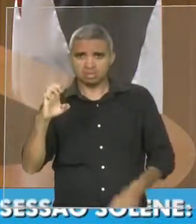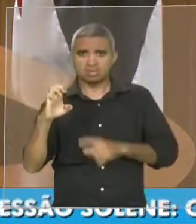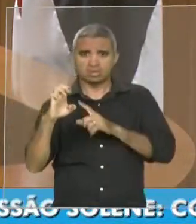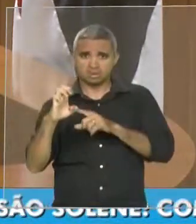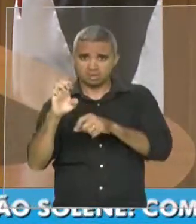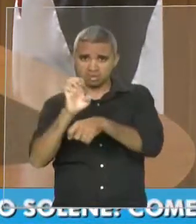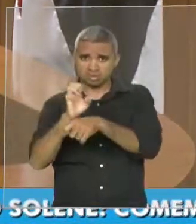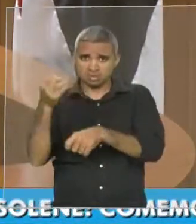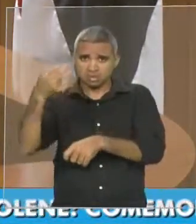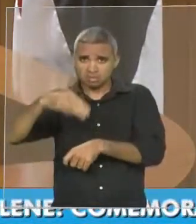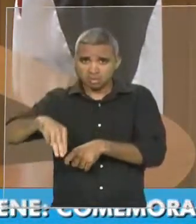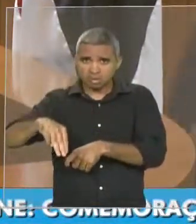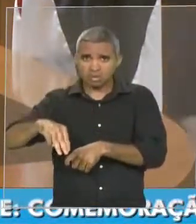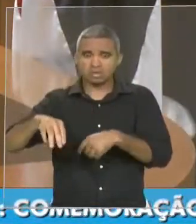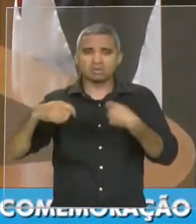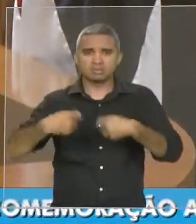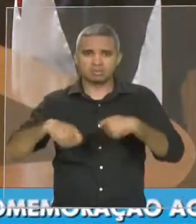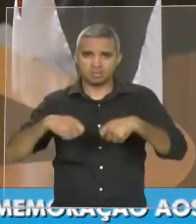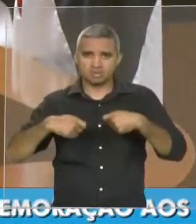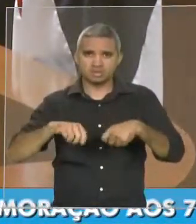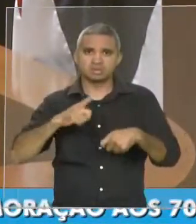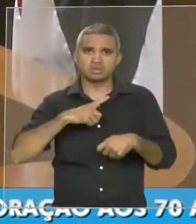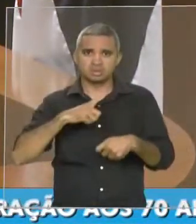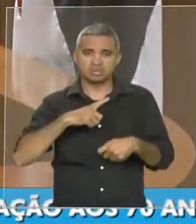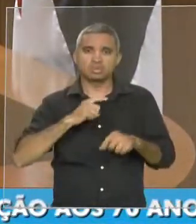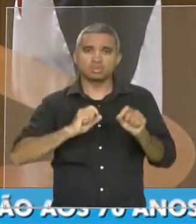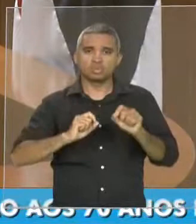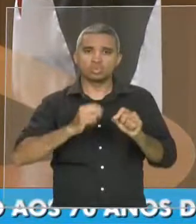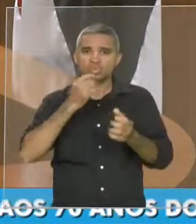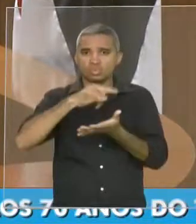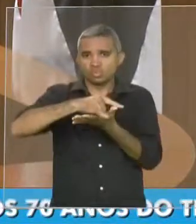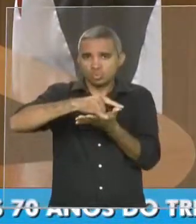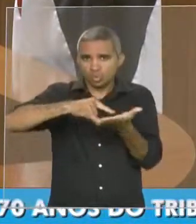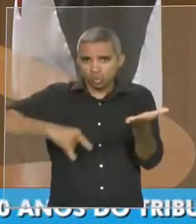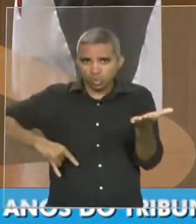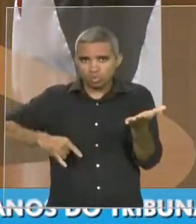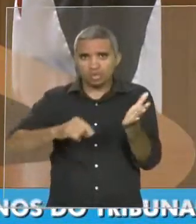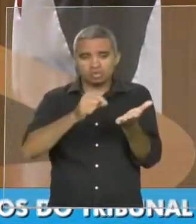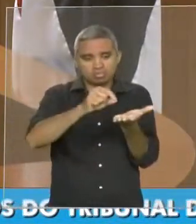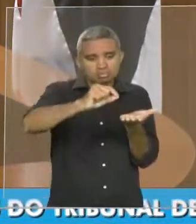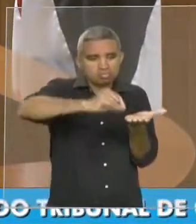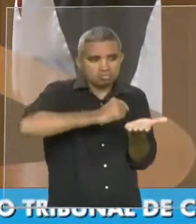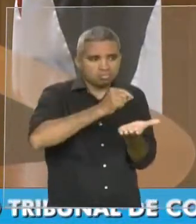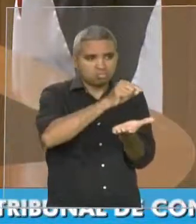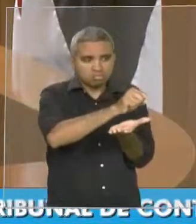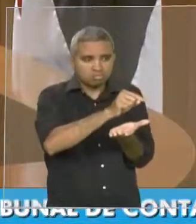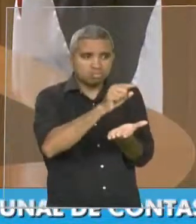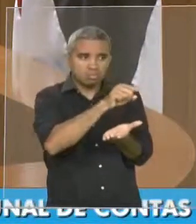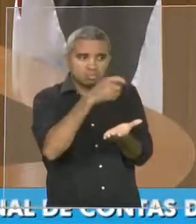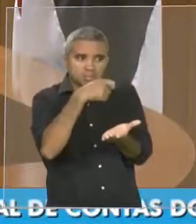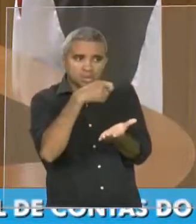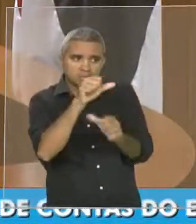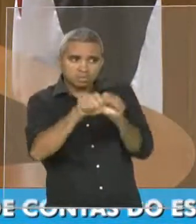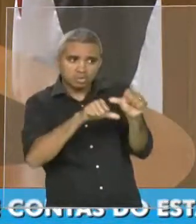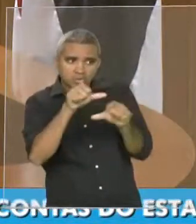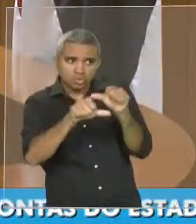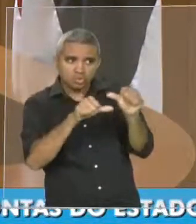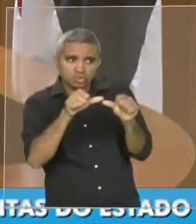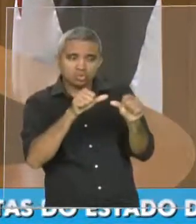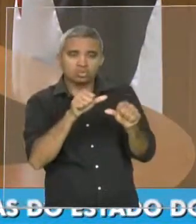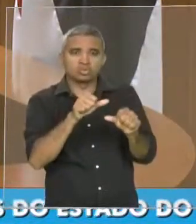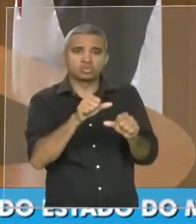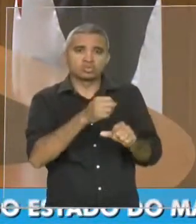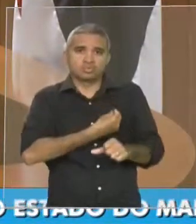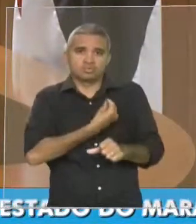Maranhão o termo de ajuste de gestão, que é uma medida já que, nos casos de